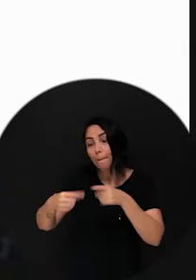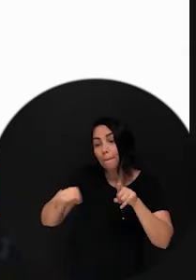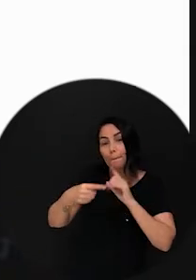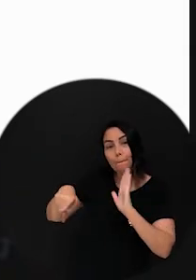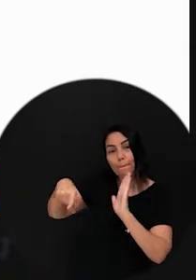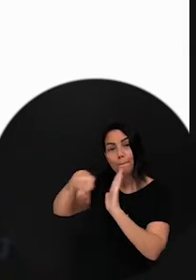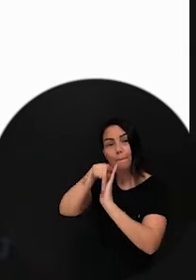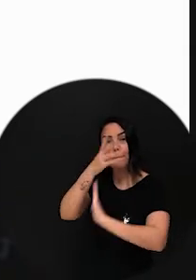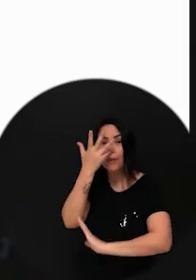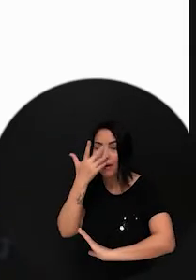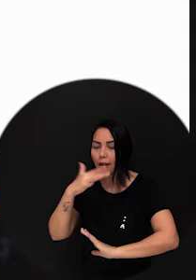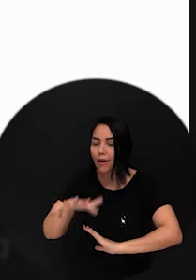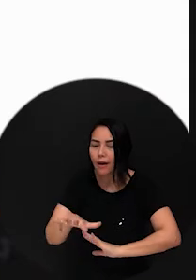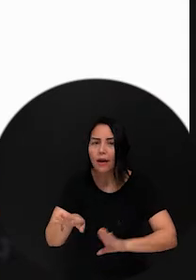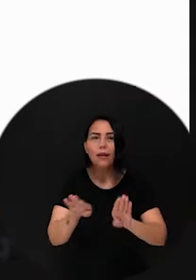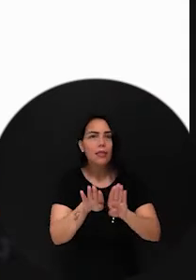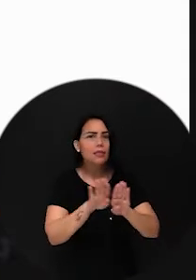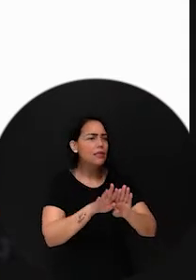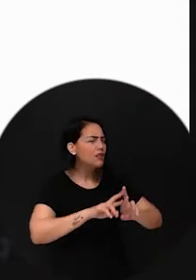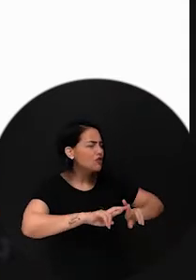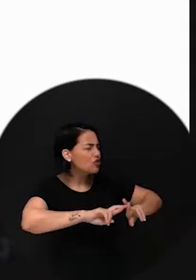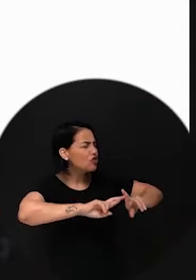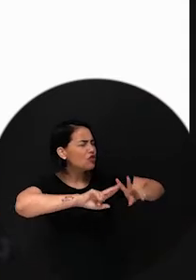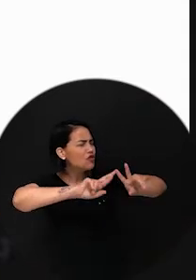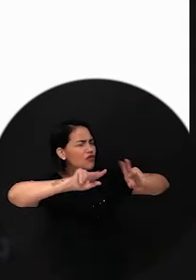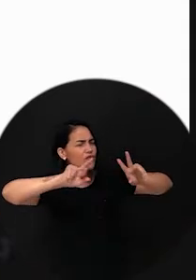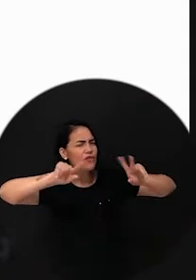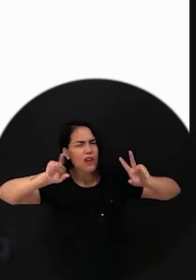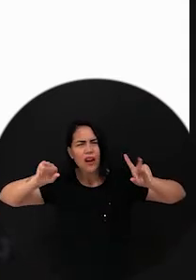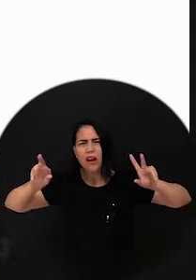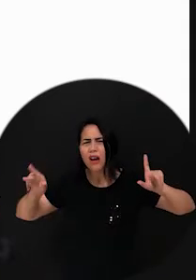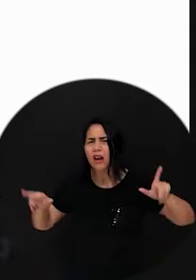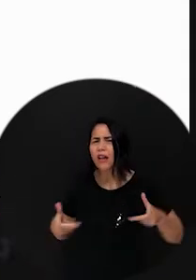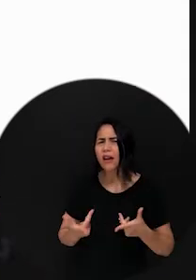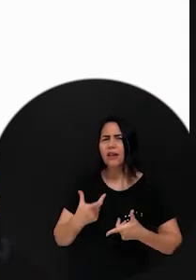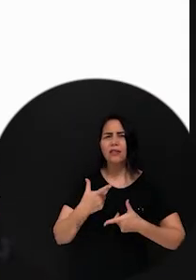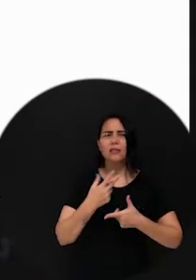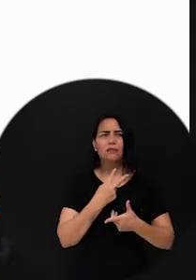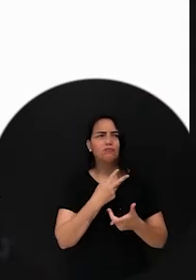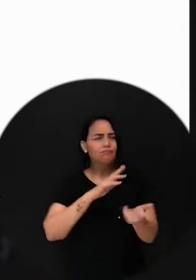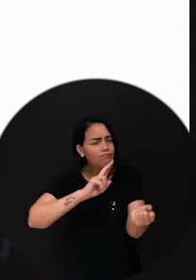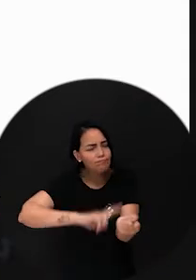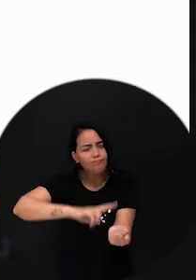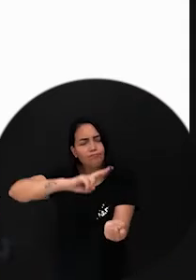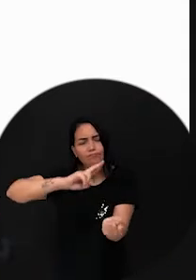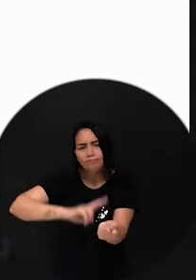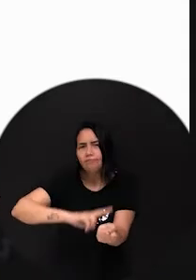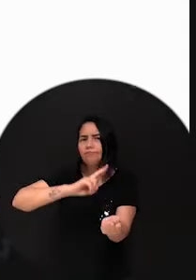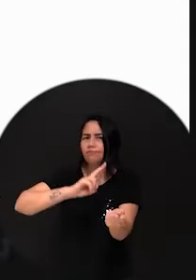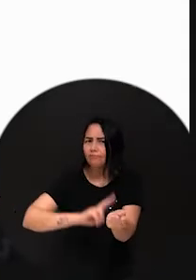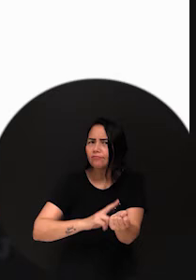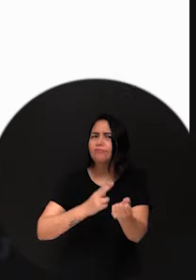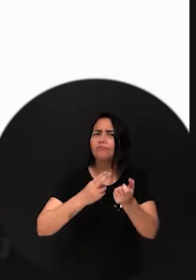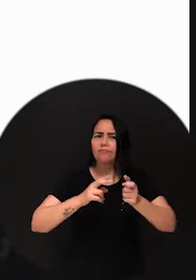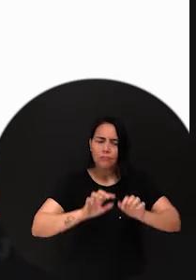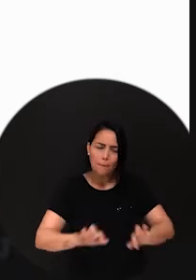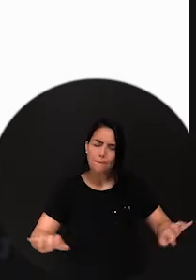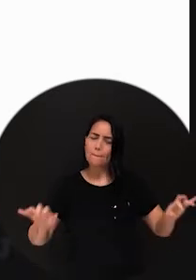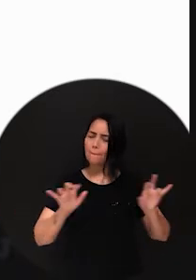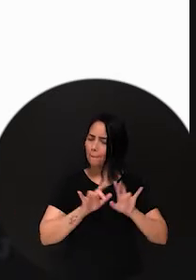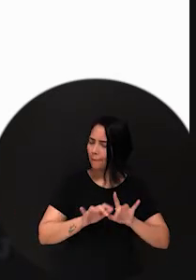as crianças, oboé, percussão popular, percussão sinfônica, piano,